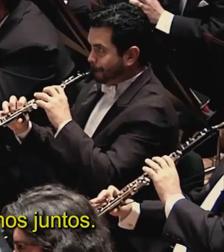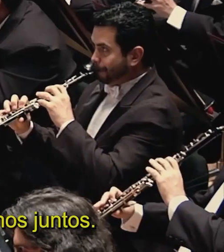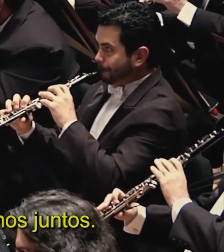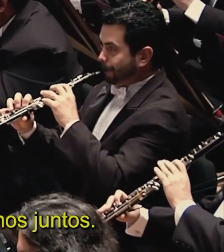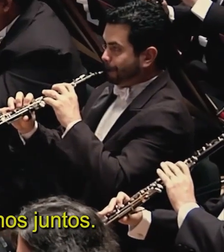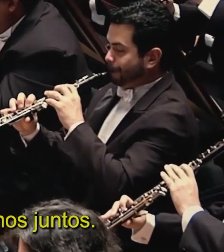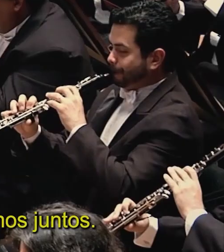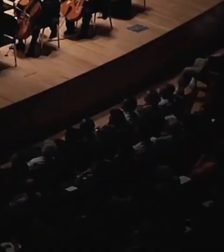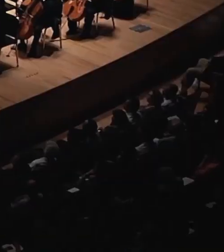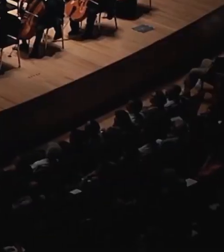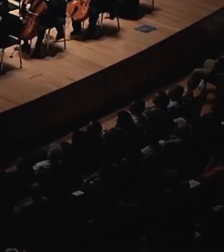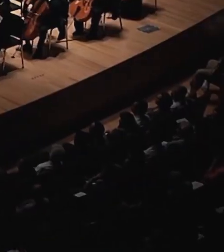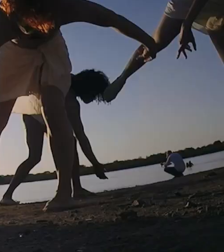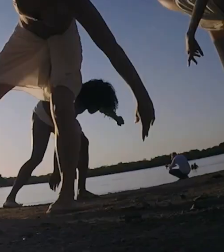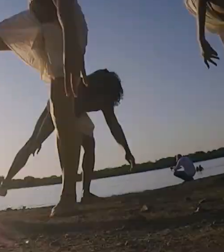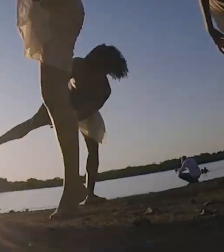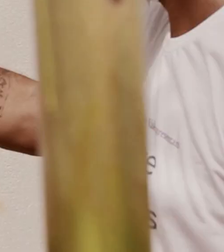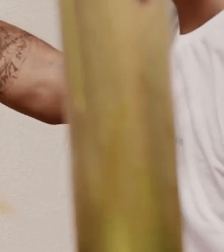e evoluímos juntos.